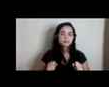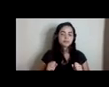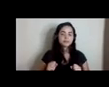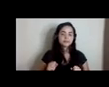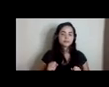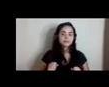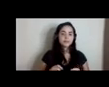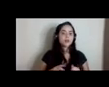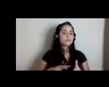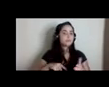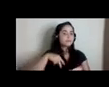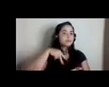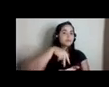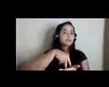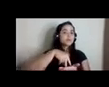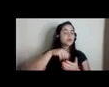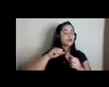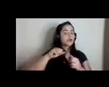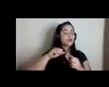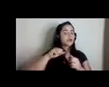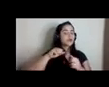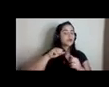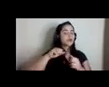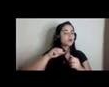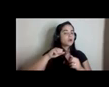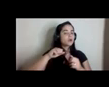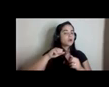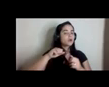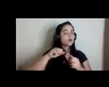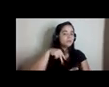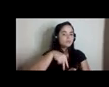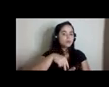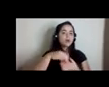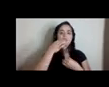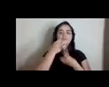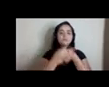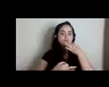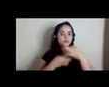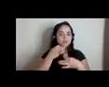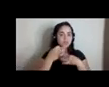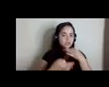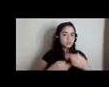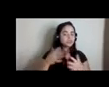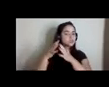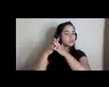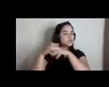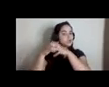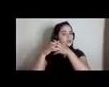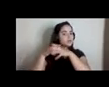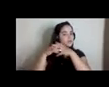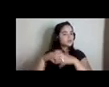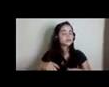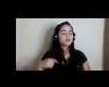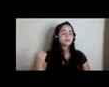uma posição de poder, uma posição crítica de reflexão sobre a minha própria